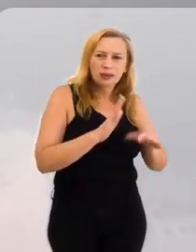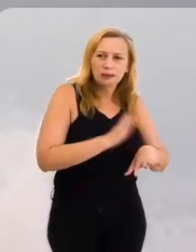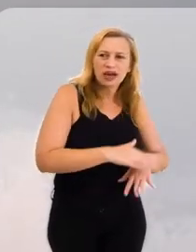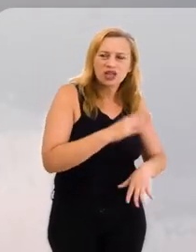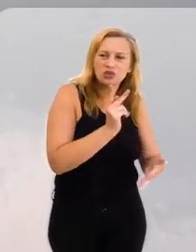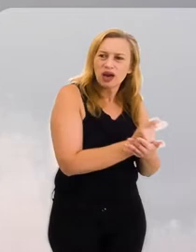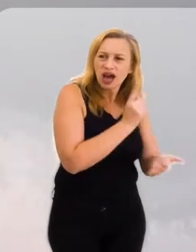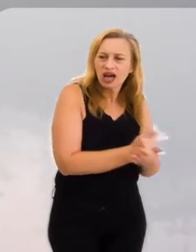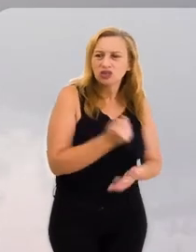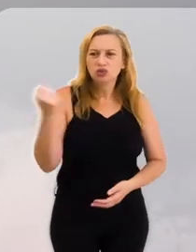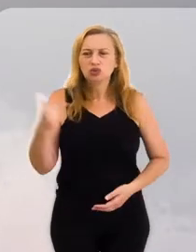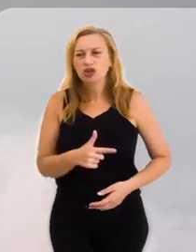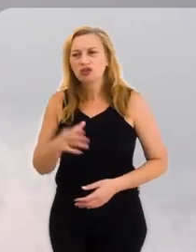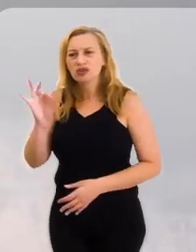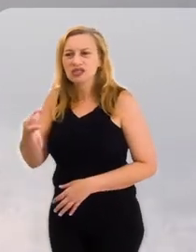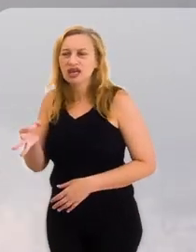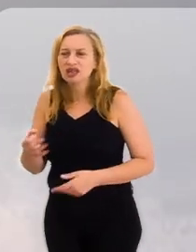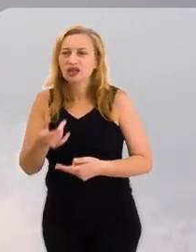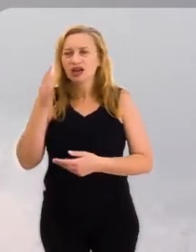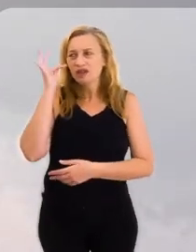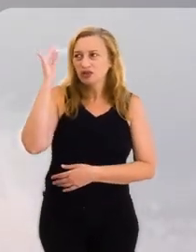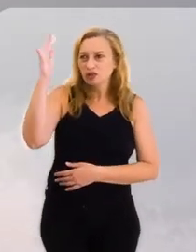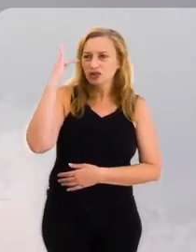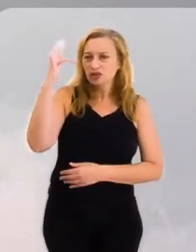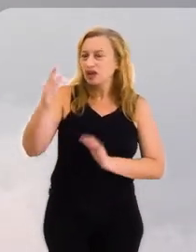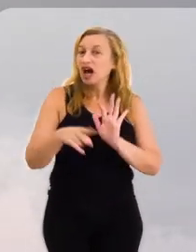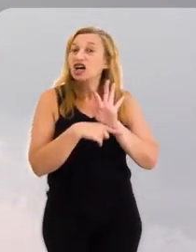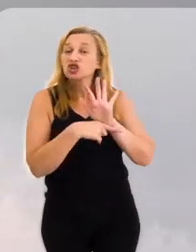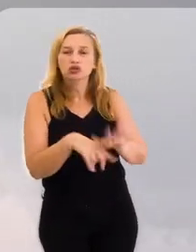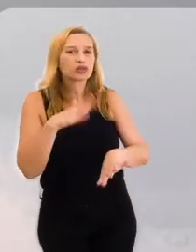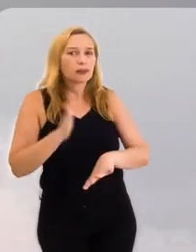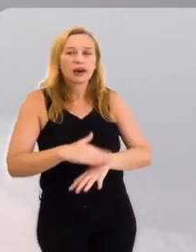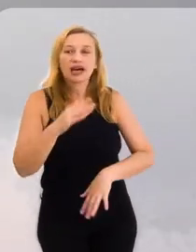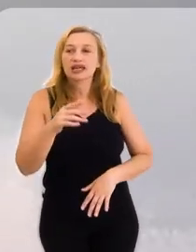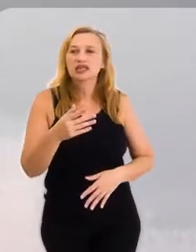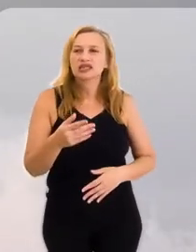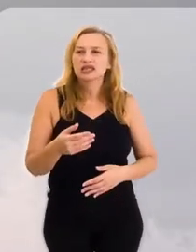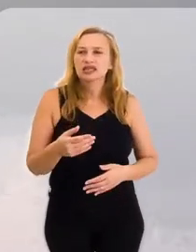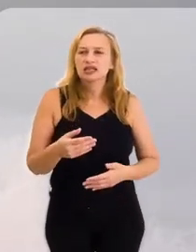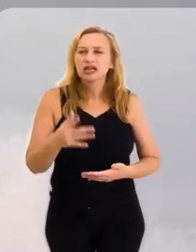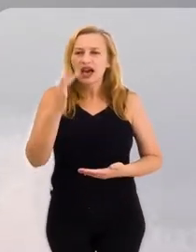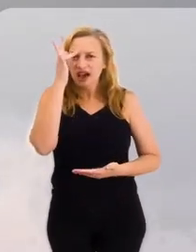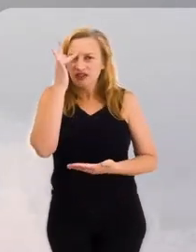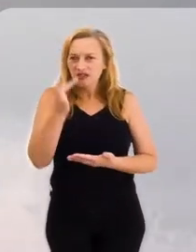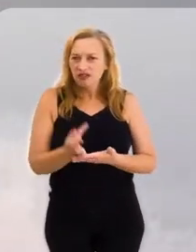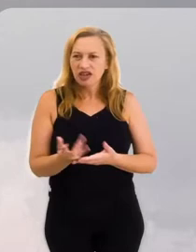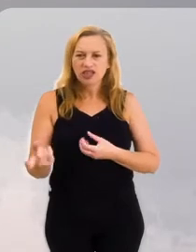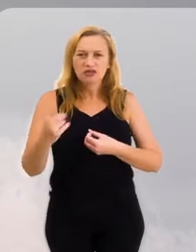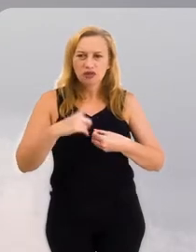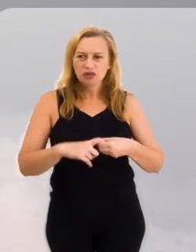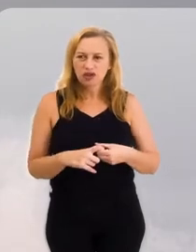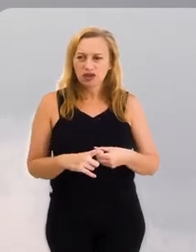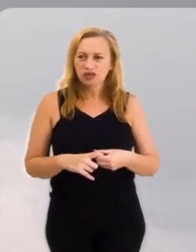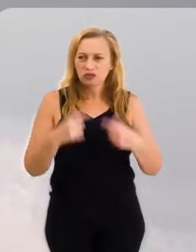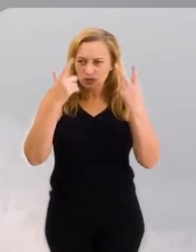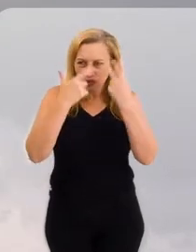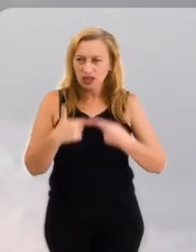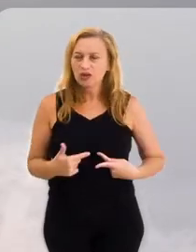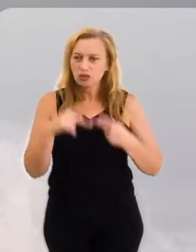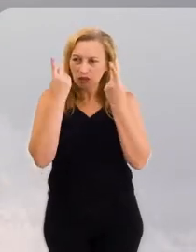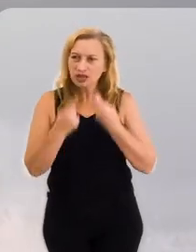Luminus são coisas que uma boa reflexão filosófica ajuda a iluminar de mais ajuda a devolver as pernas ser humano na